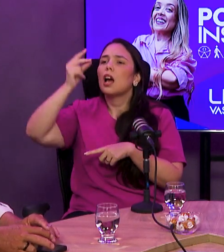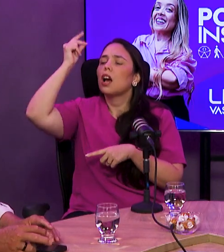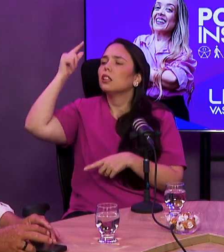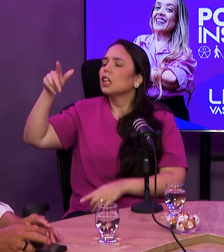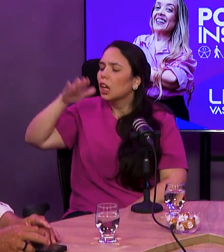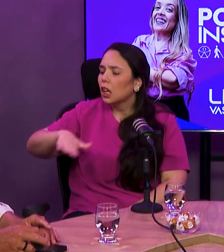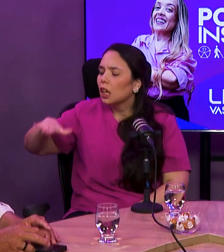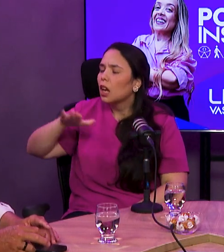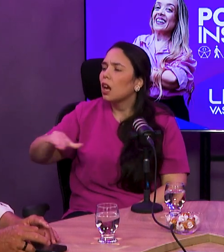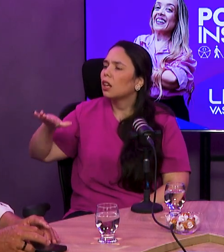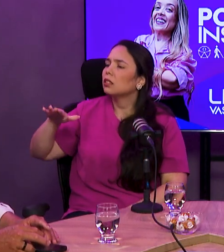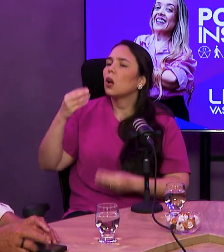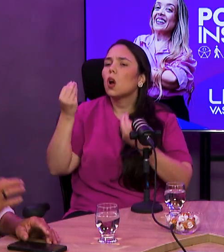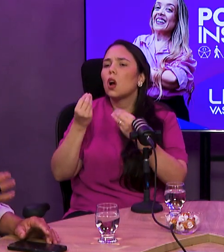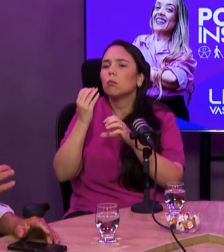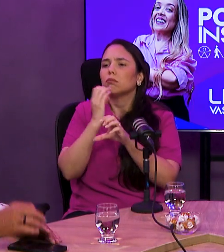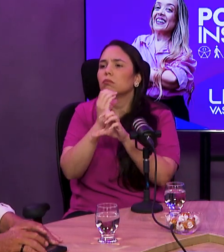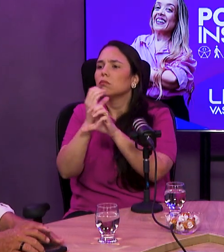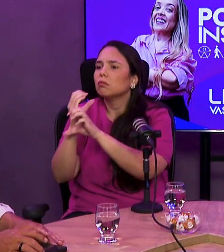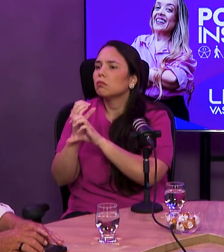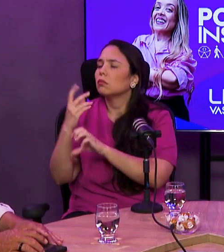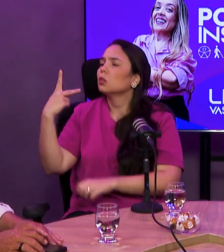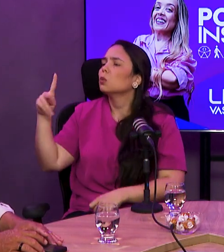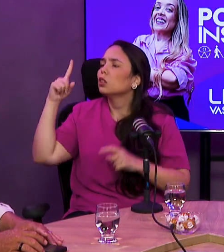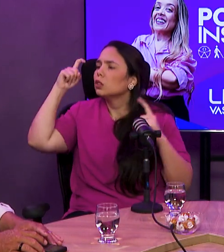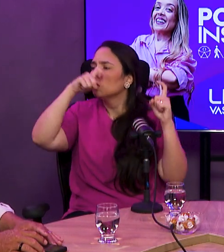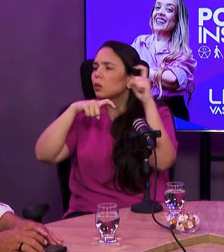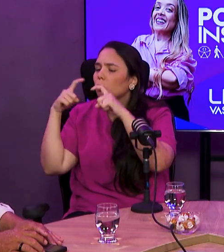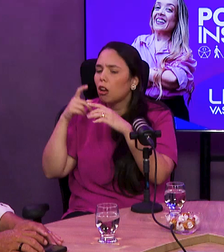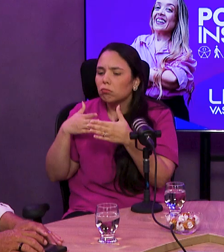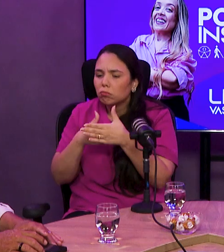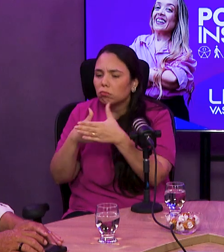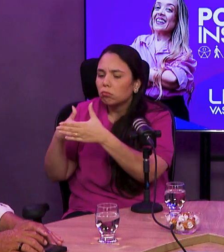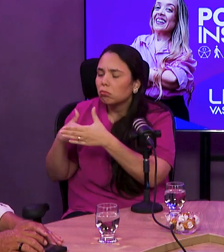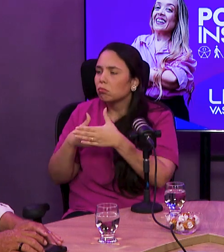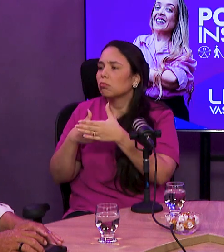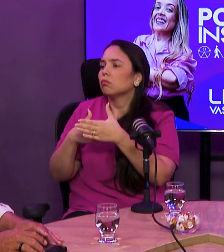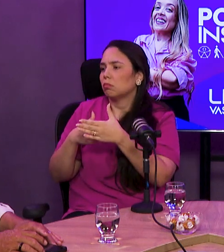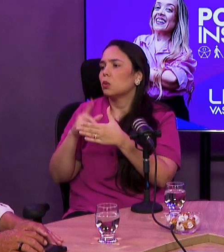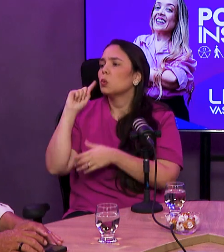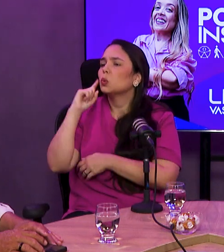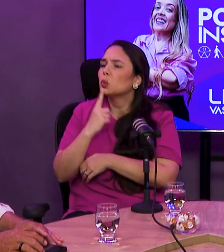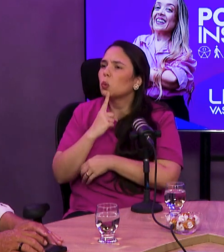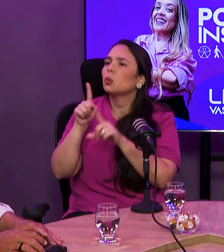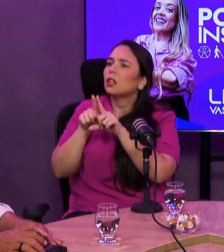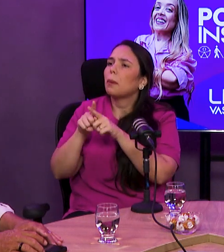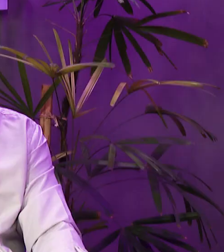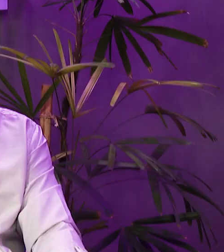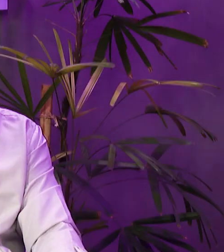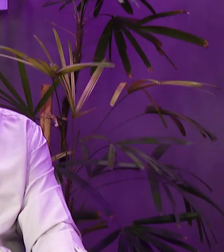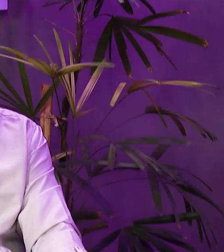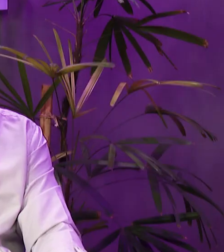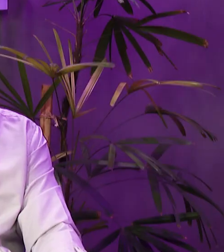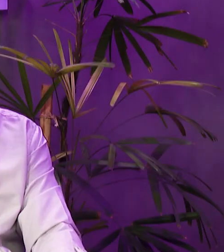o que vem mudado em relação à linguagem dos sinais, às Libras e aos surdos em uma maneira geral?